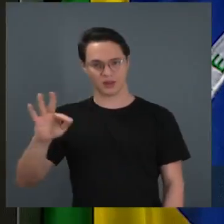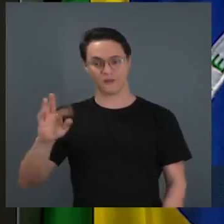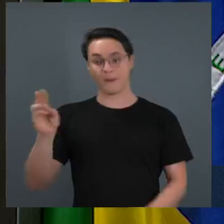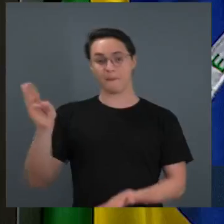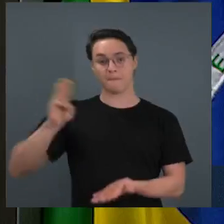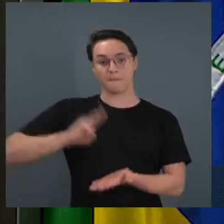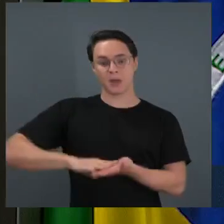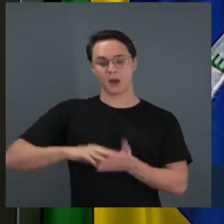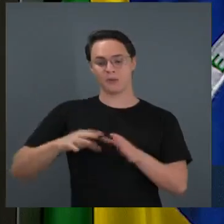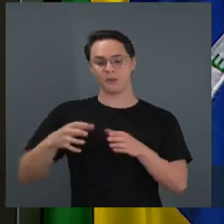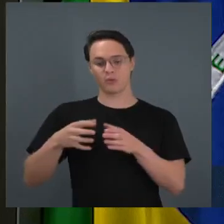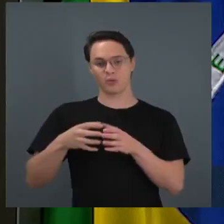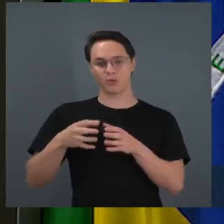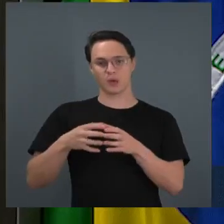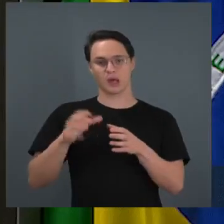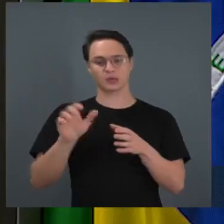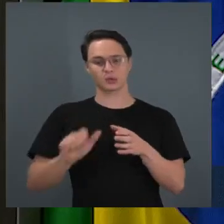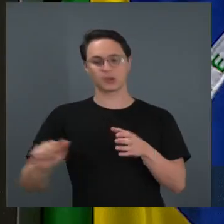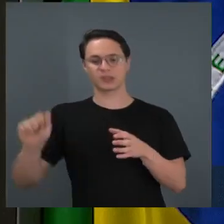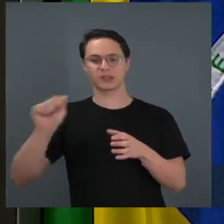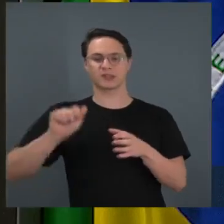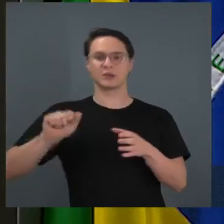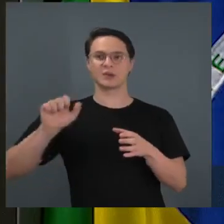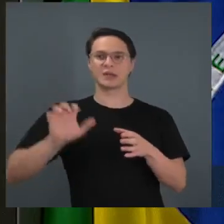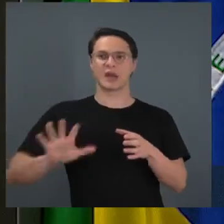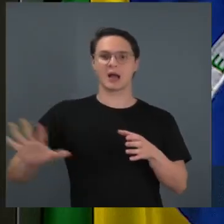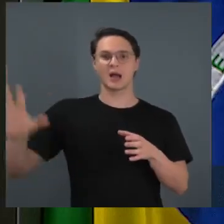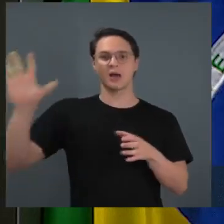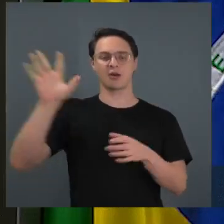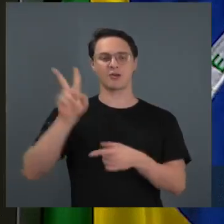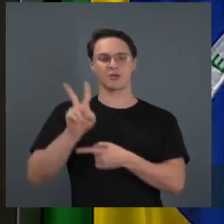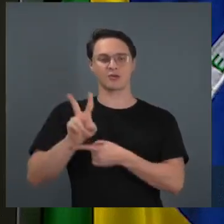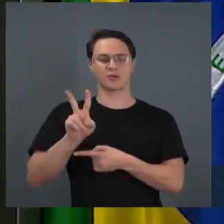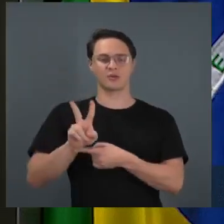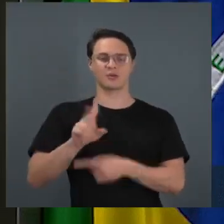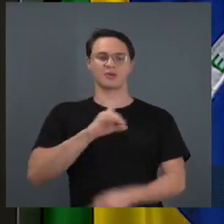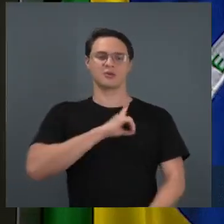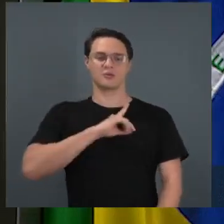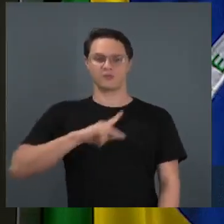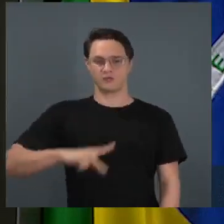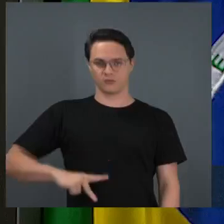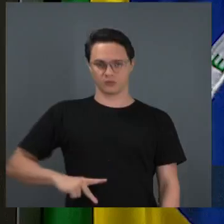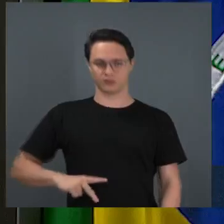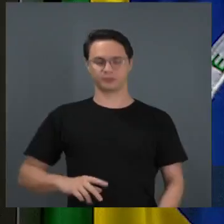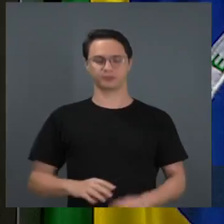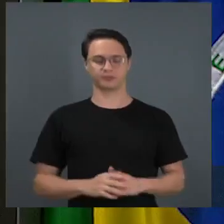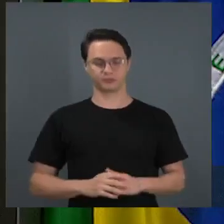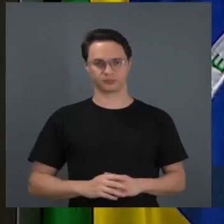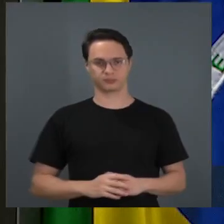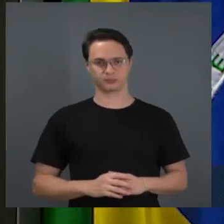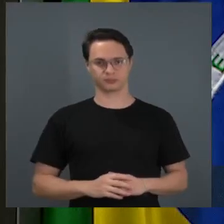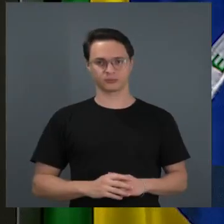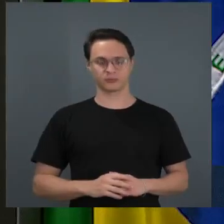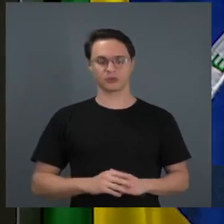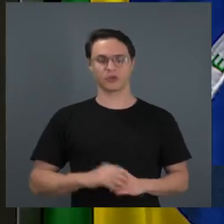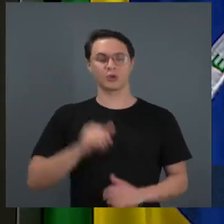de Rua da Associação Nacional das Defensoras e Defensores Públicos.